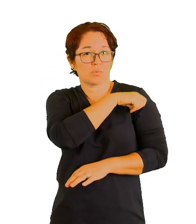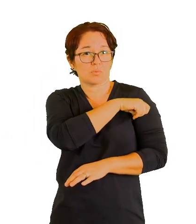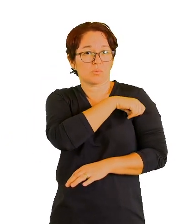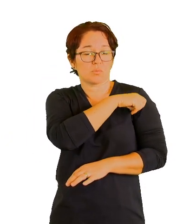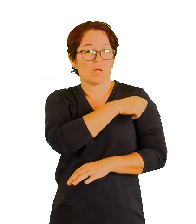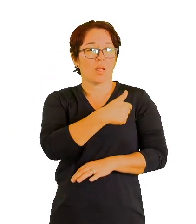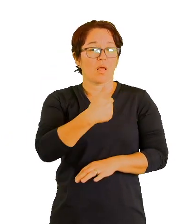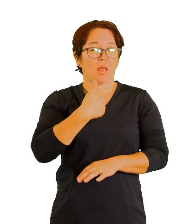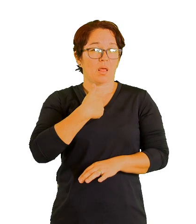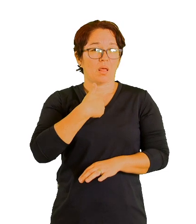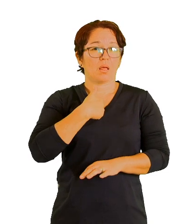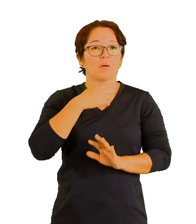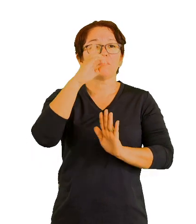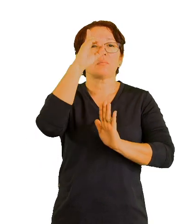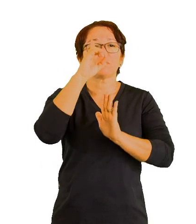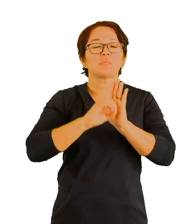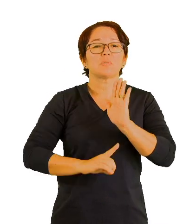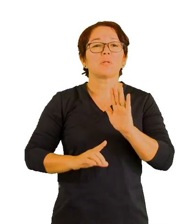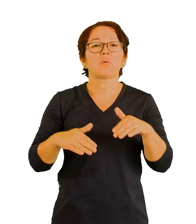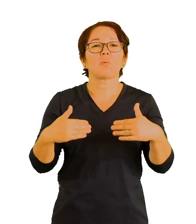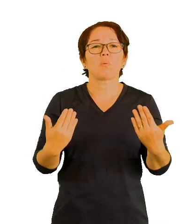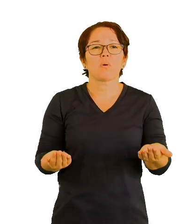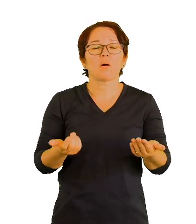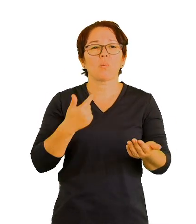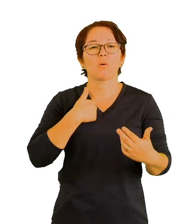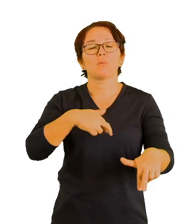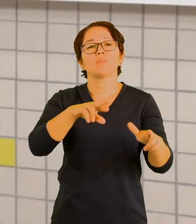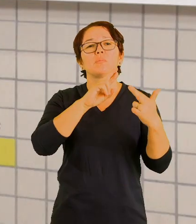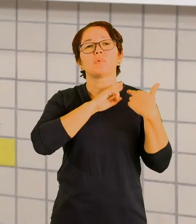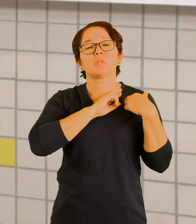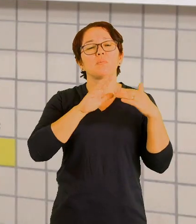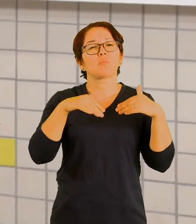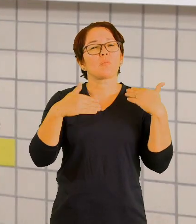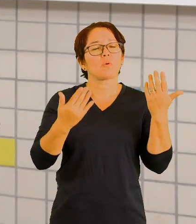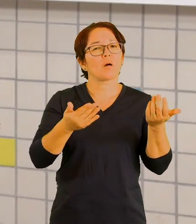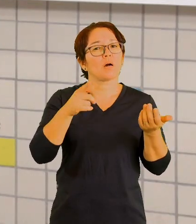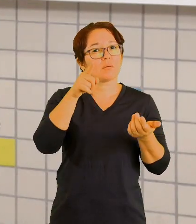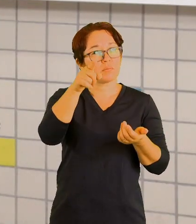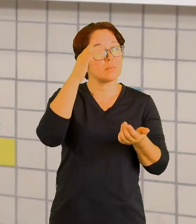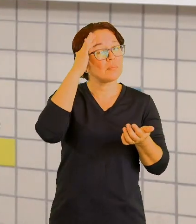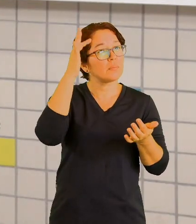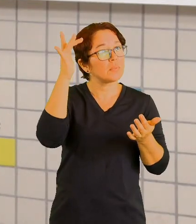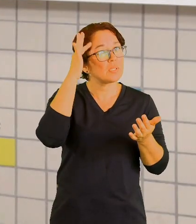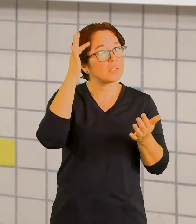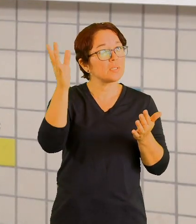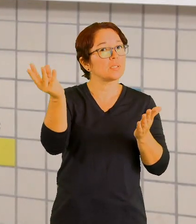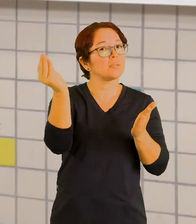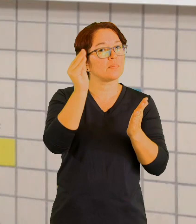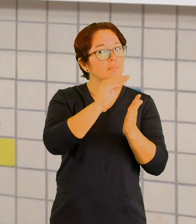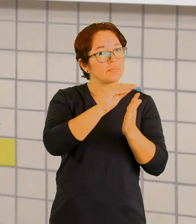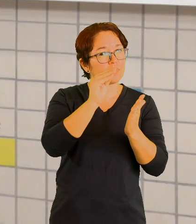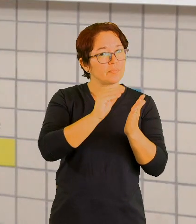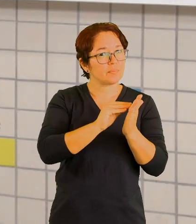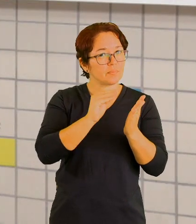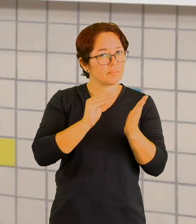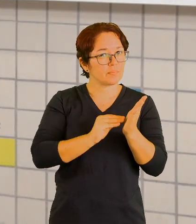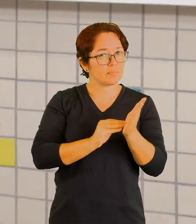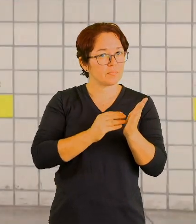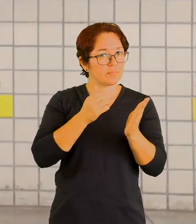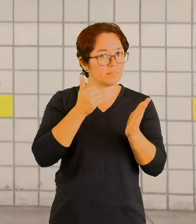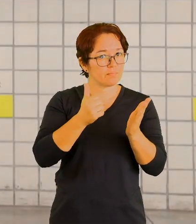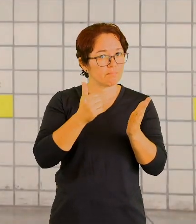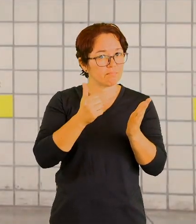os seus direitos, quais são os seus deveres? Pense nisso, porque você vai tentar produzir